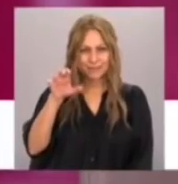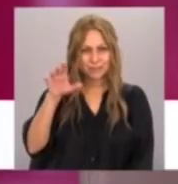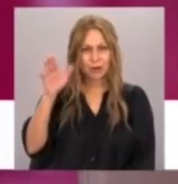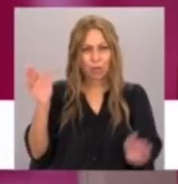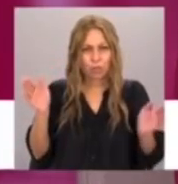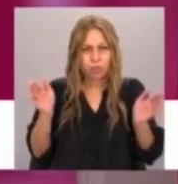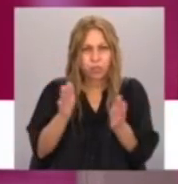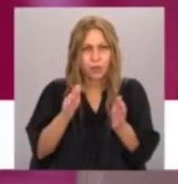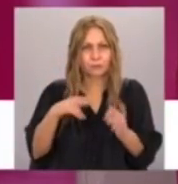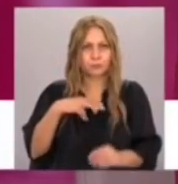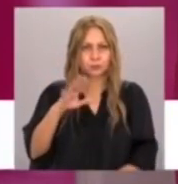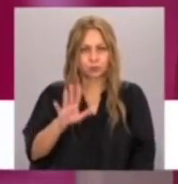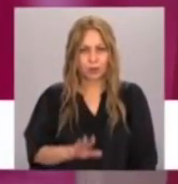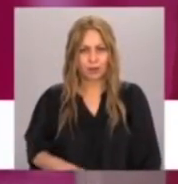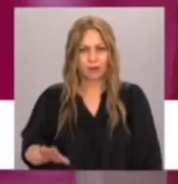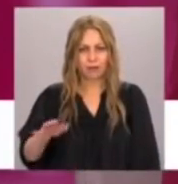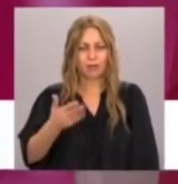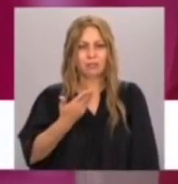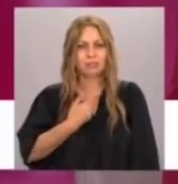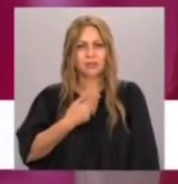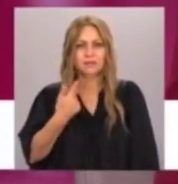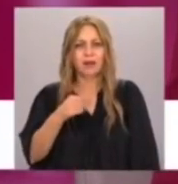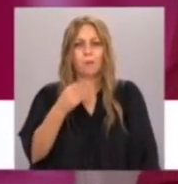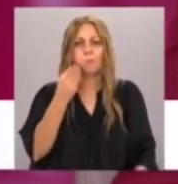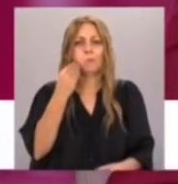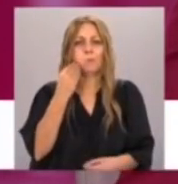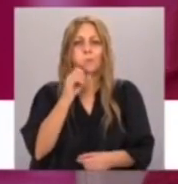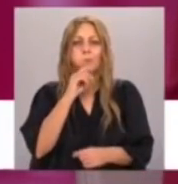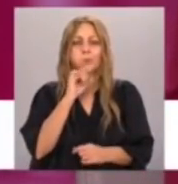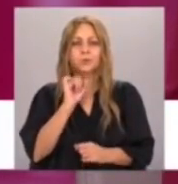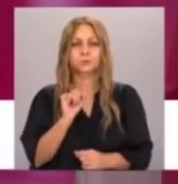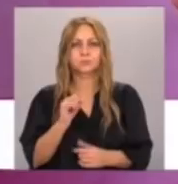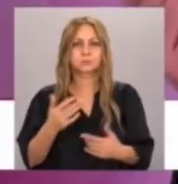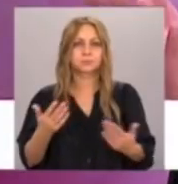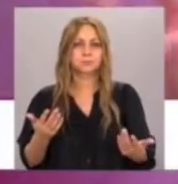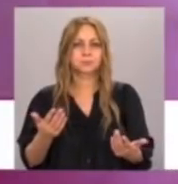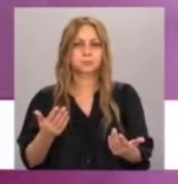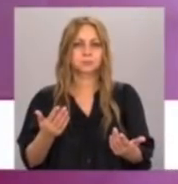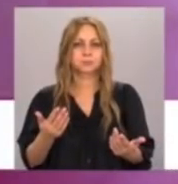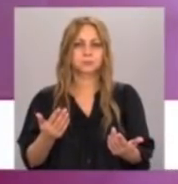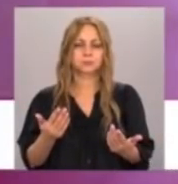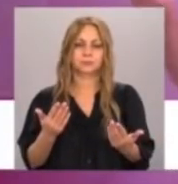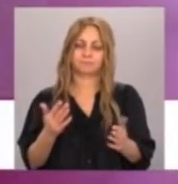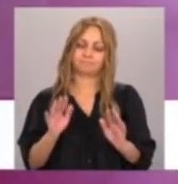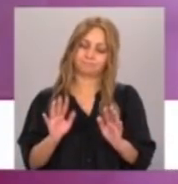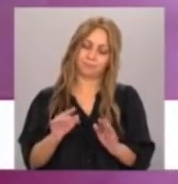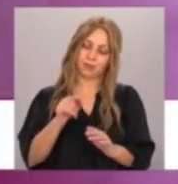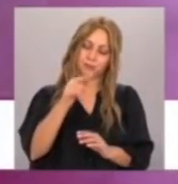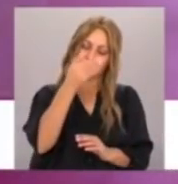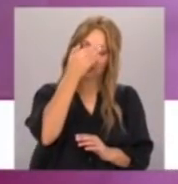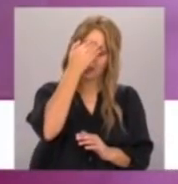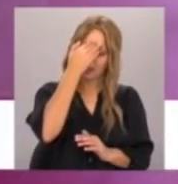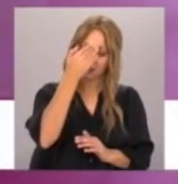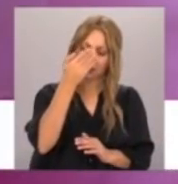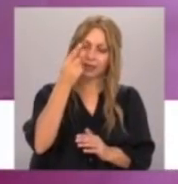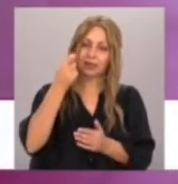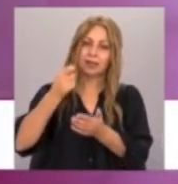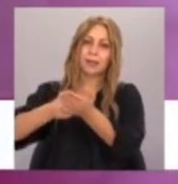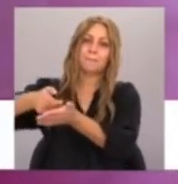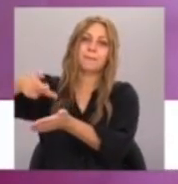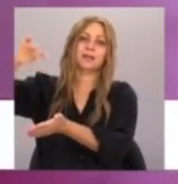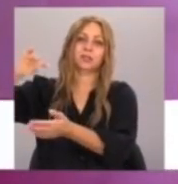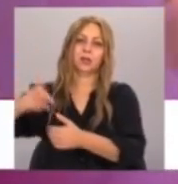Como Portugal com a dívida que nós temos como O que é possível como recondicionar despesas princípio que é mais